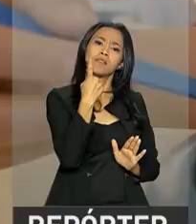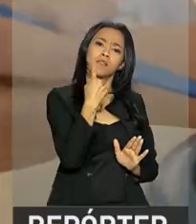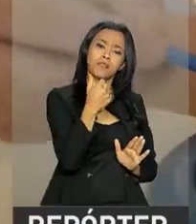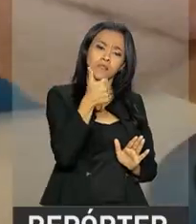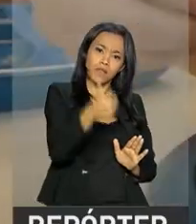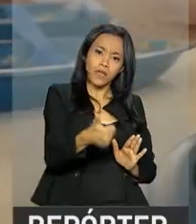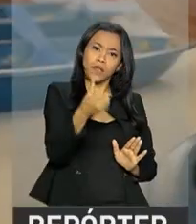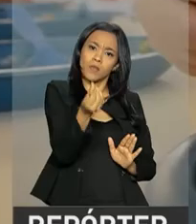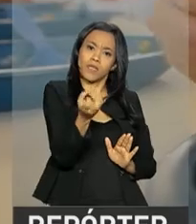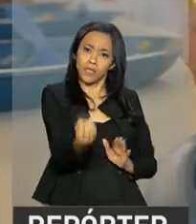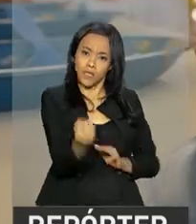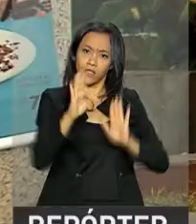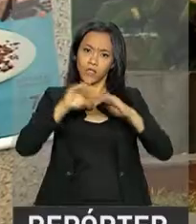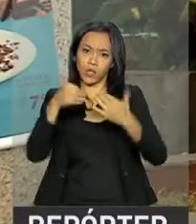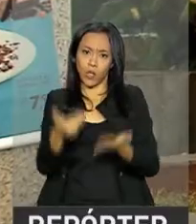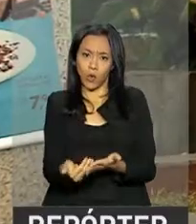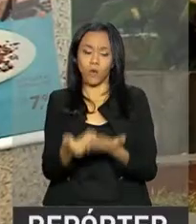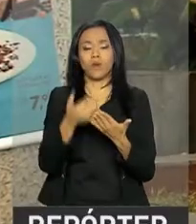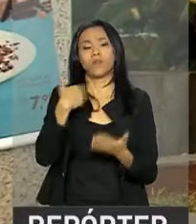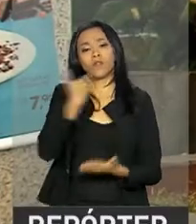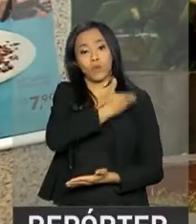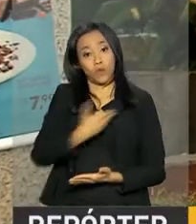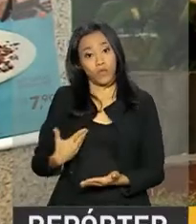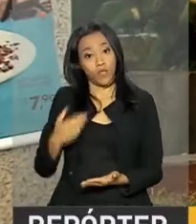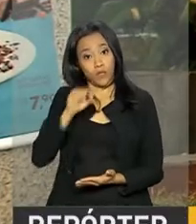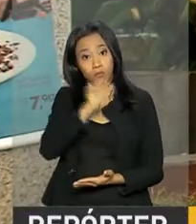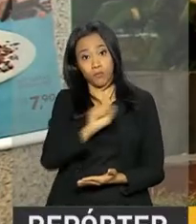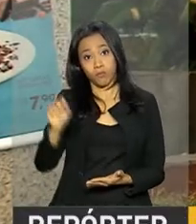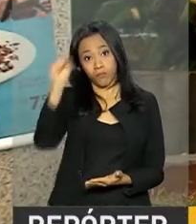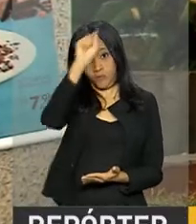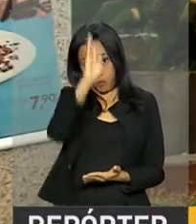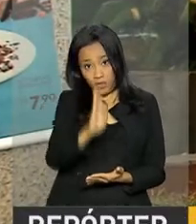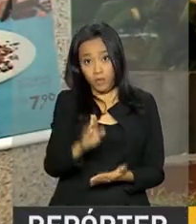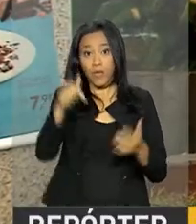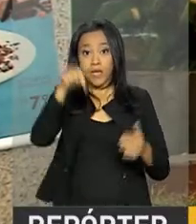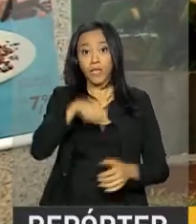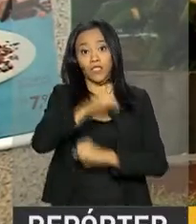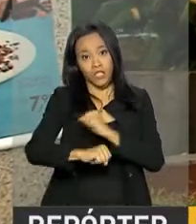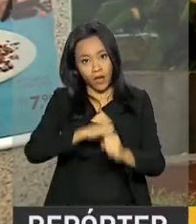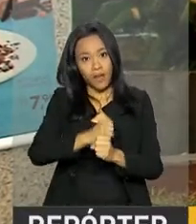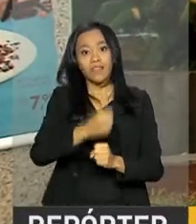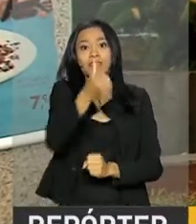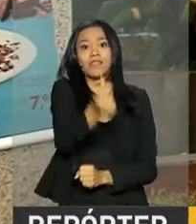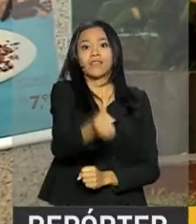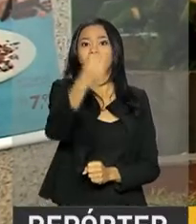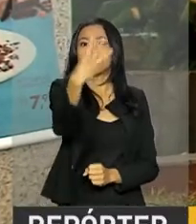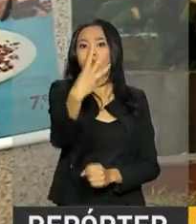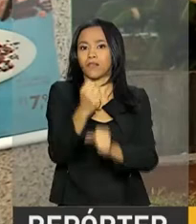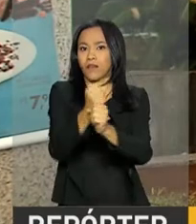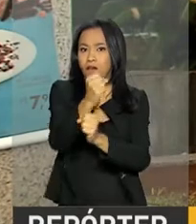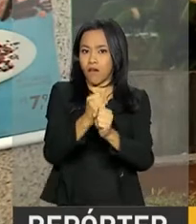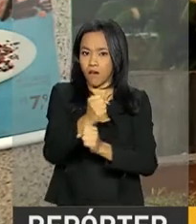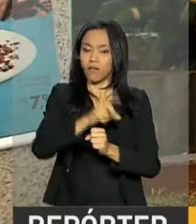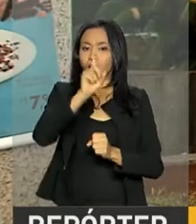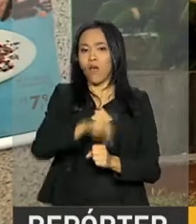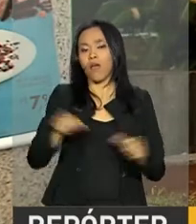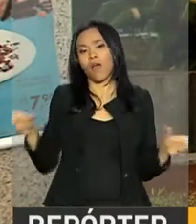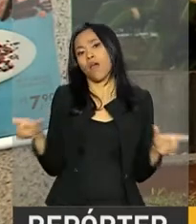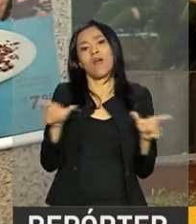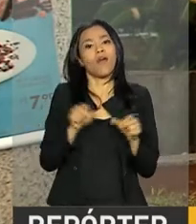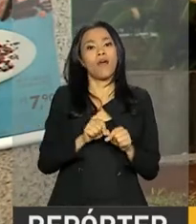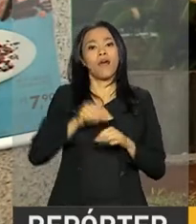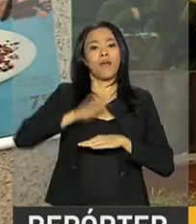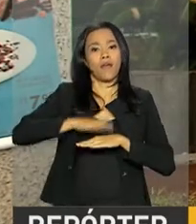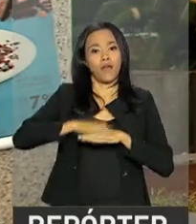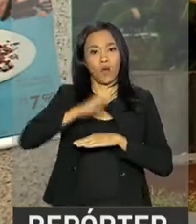públicas de todo o país. Neste ano, o programa completa 63 anos. Coordenado pelo Fundo Nacional de Desenvolvimento da